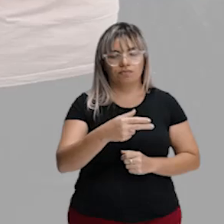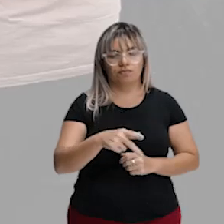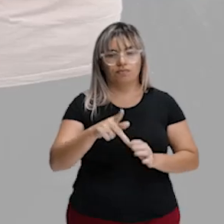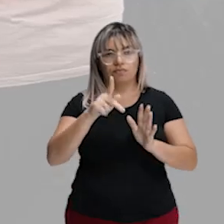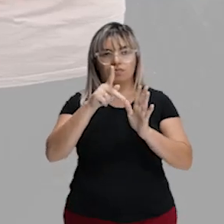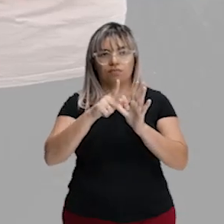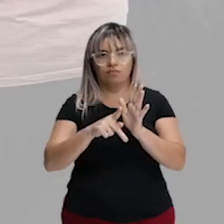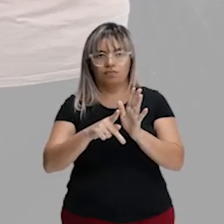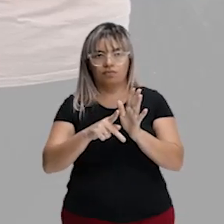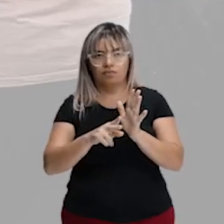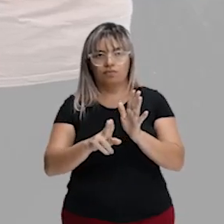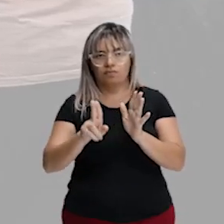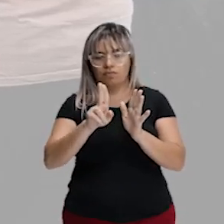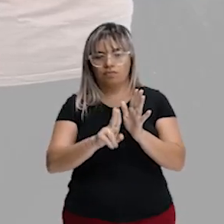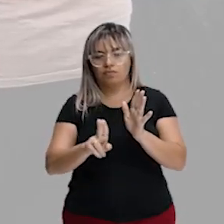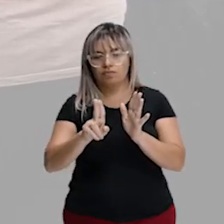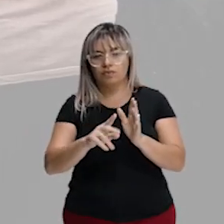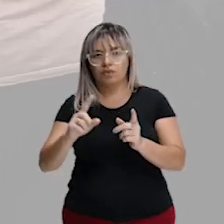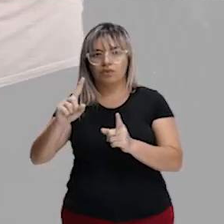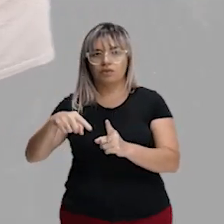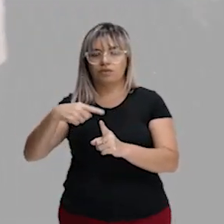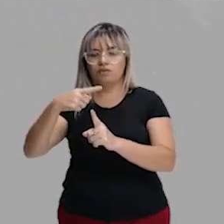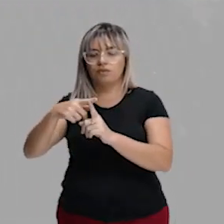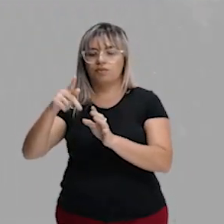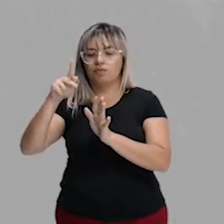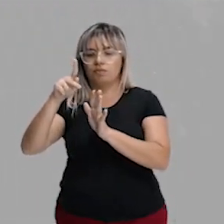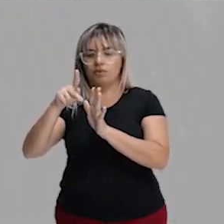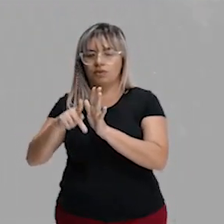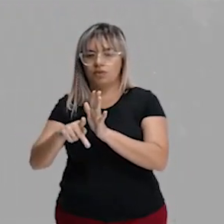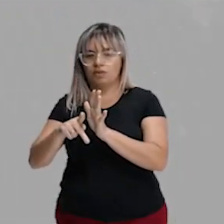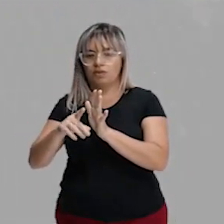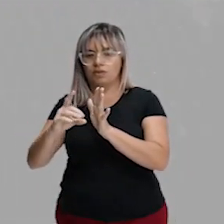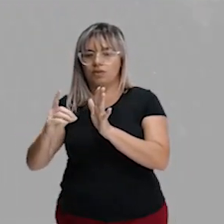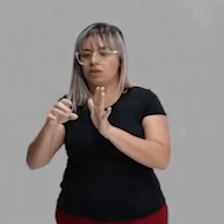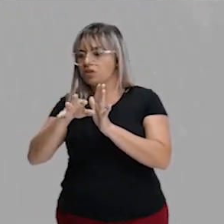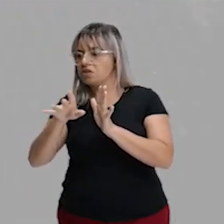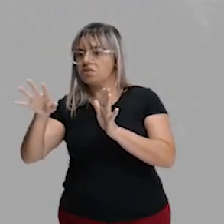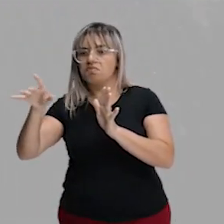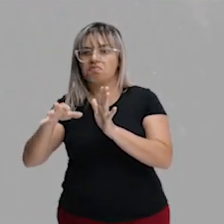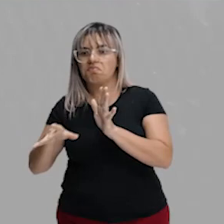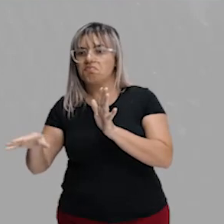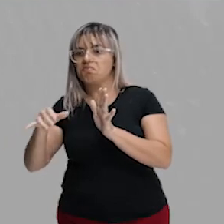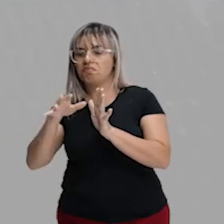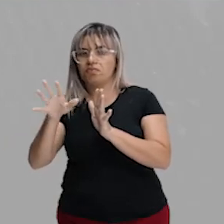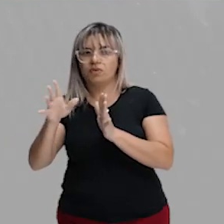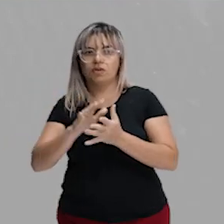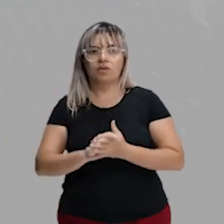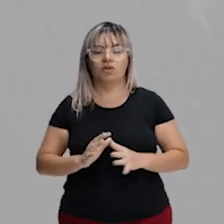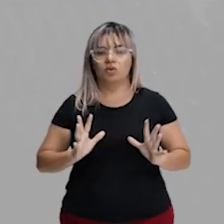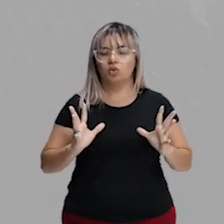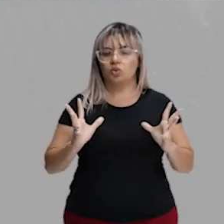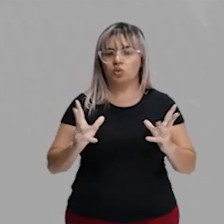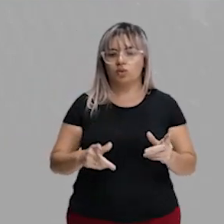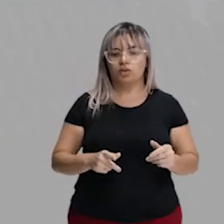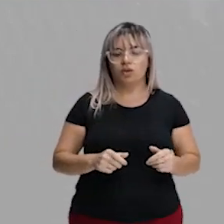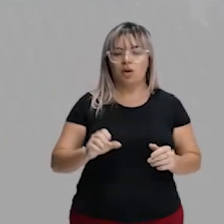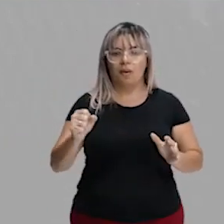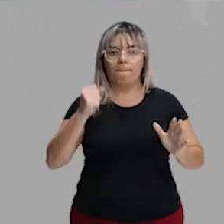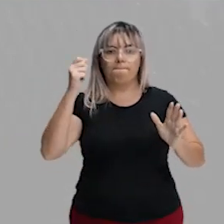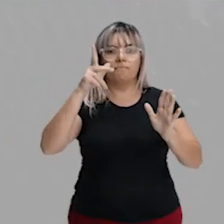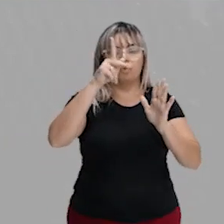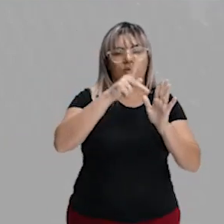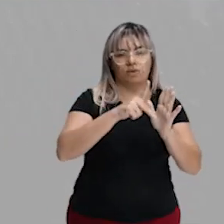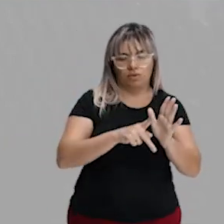útil mais a potência dissipada. Tá ok? Então, toda a potência, parte